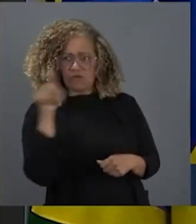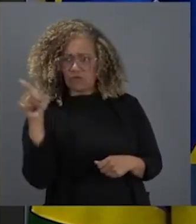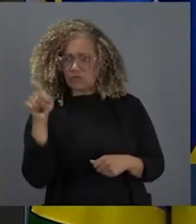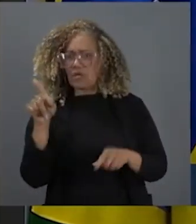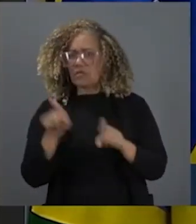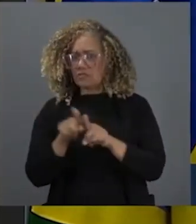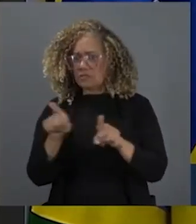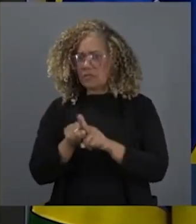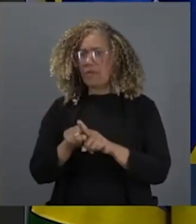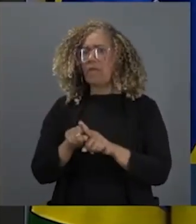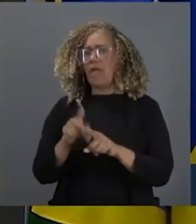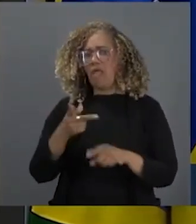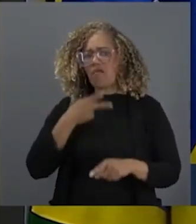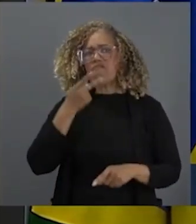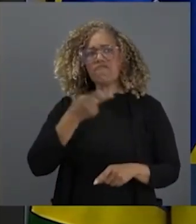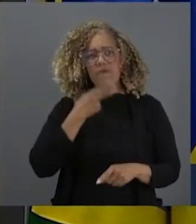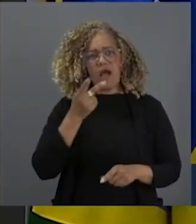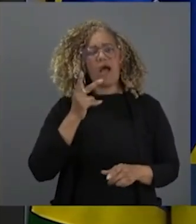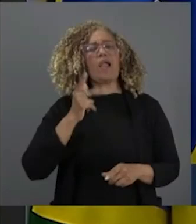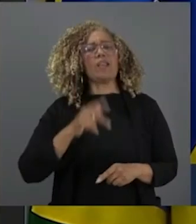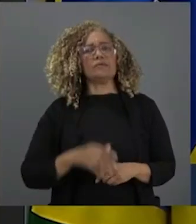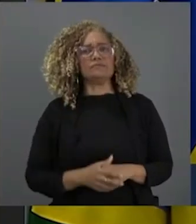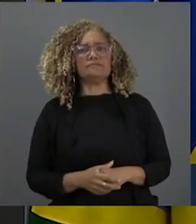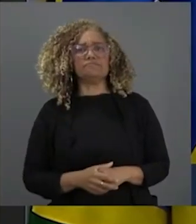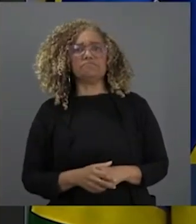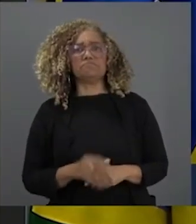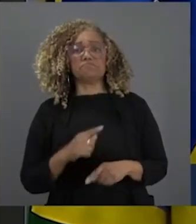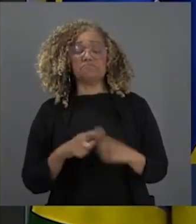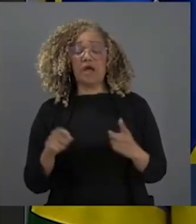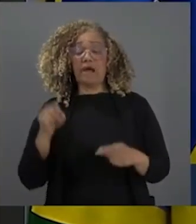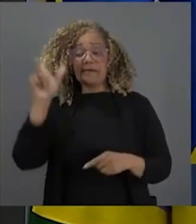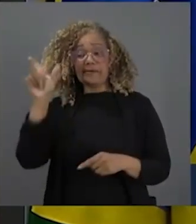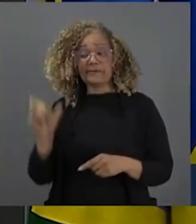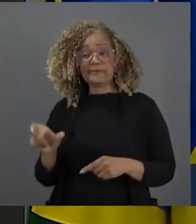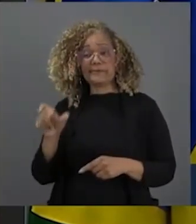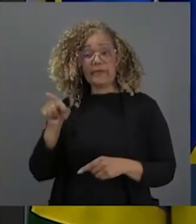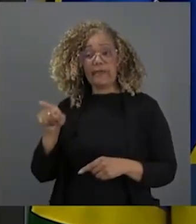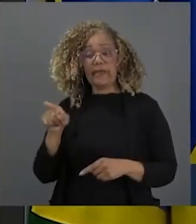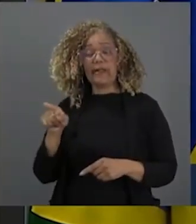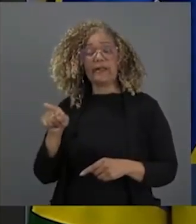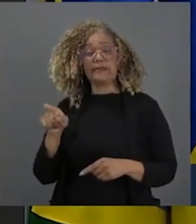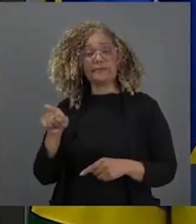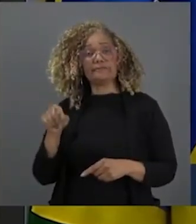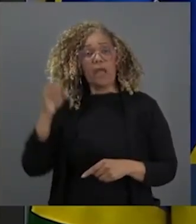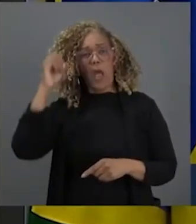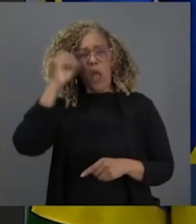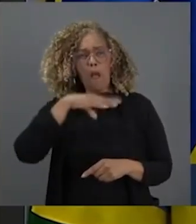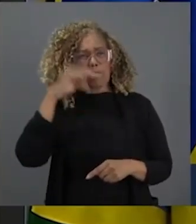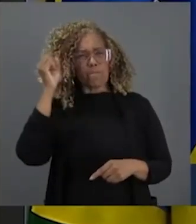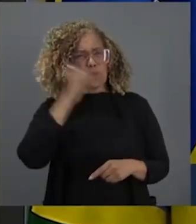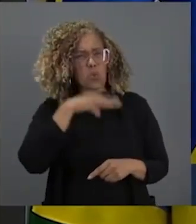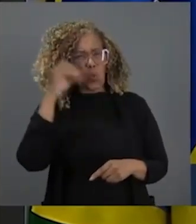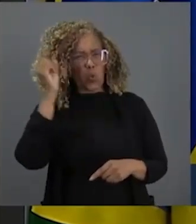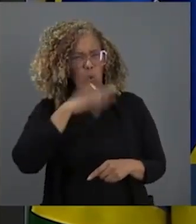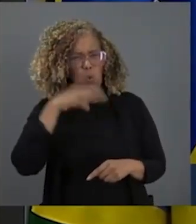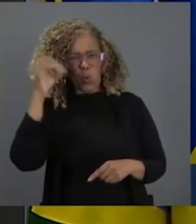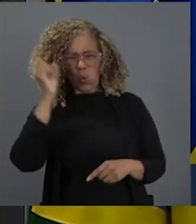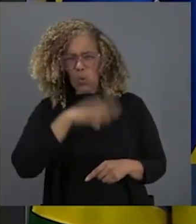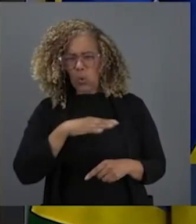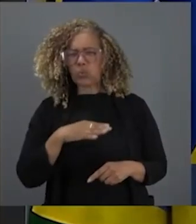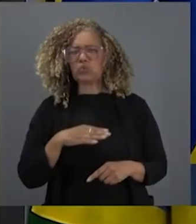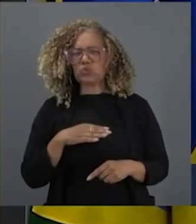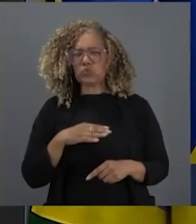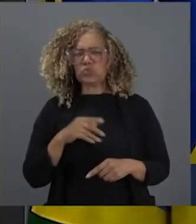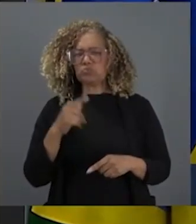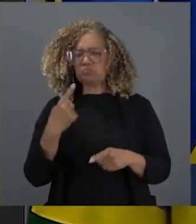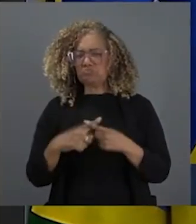colegas Talvez um pouco mais contra esses abusos escancarados de Ministro do Supremo